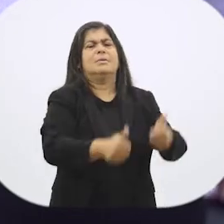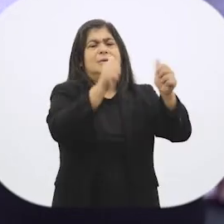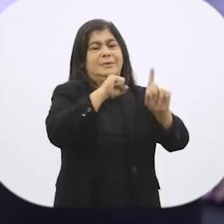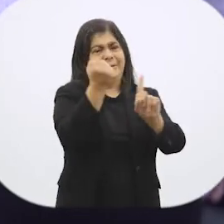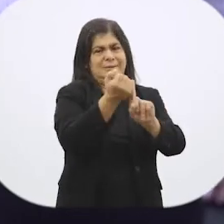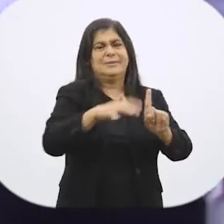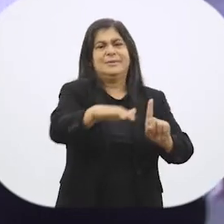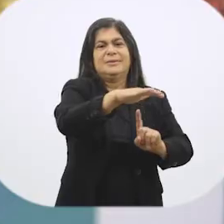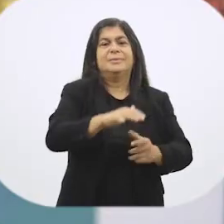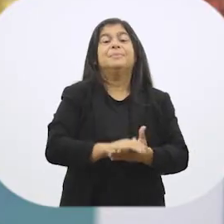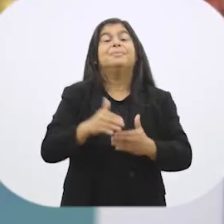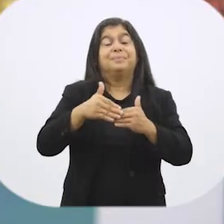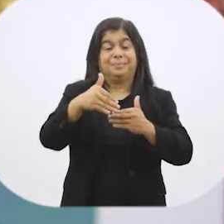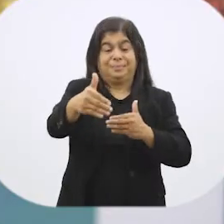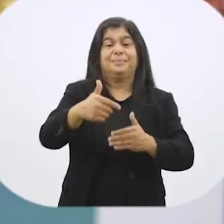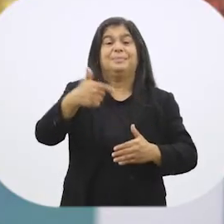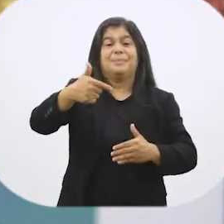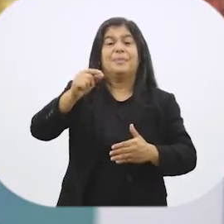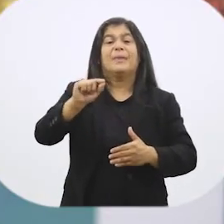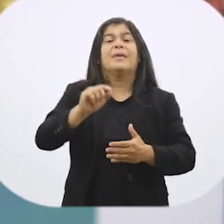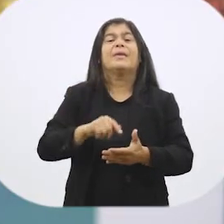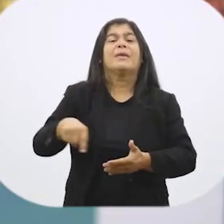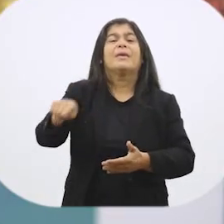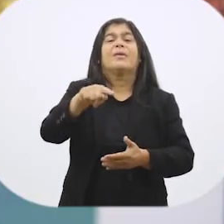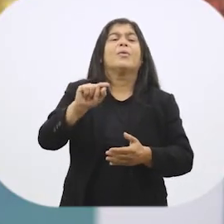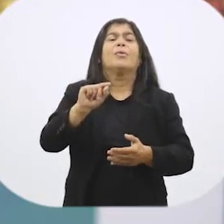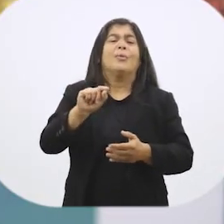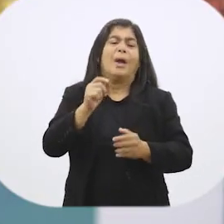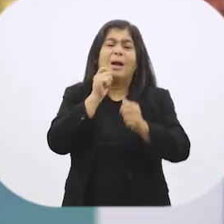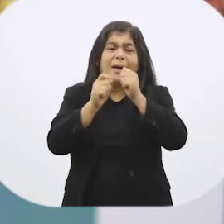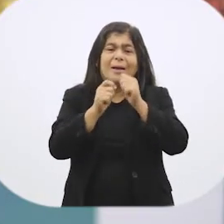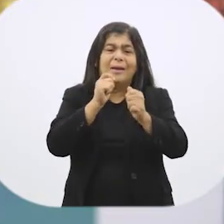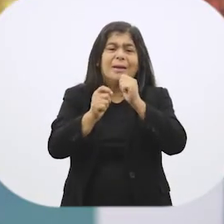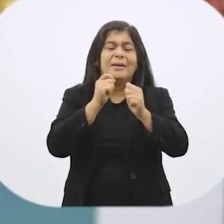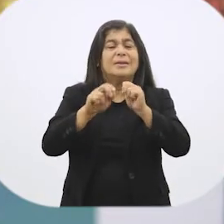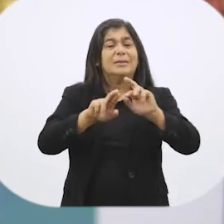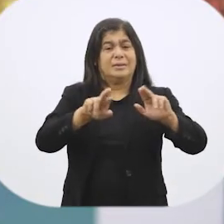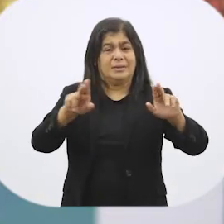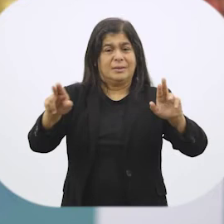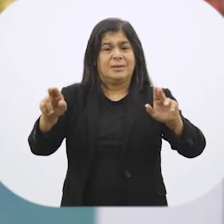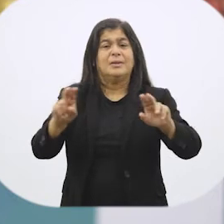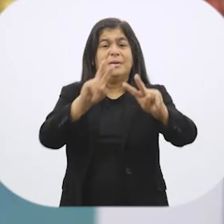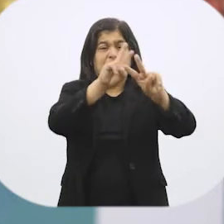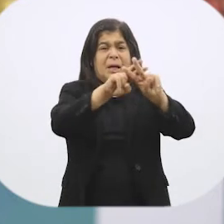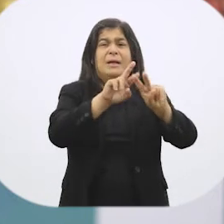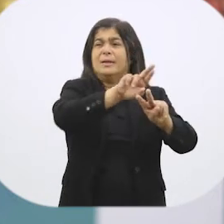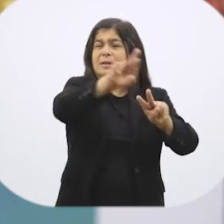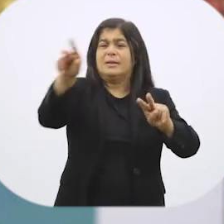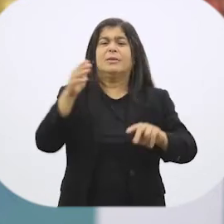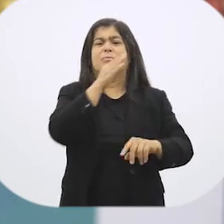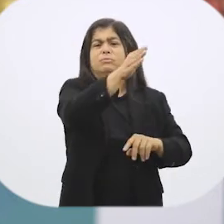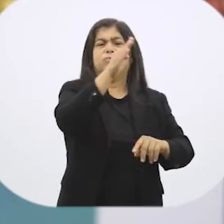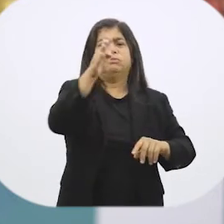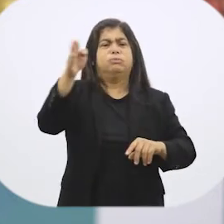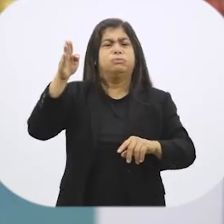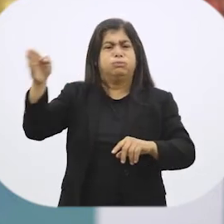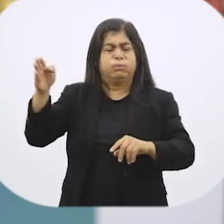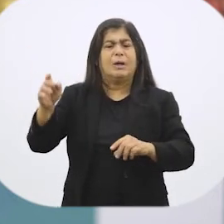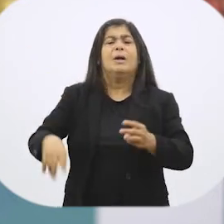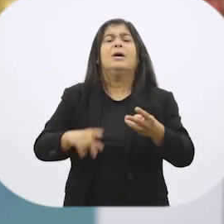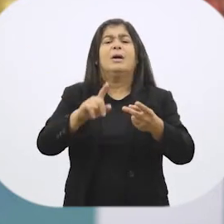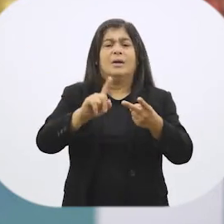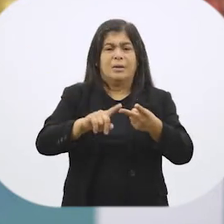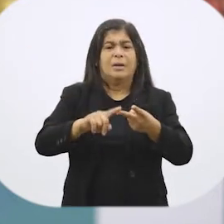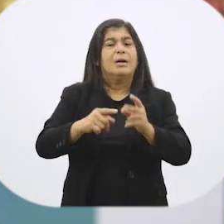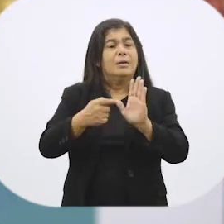papel melhor para a sociedade. No próximo bloco, não perca as reportagens sobre as inspeções nas unidades prisionais e